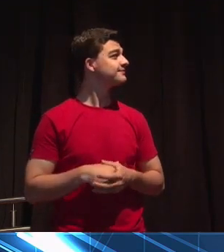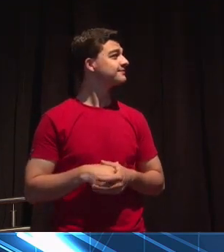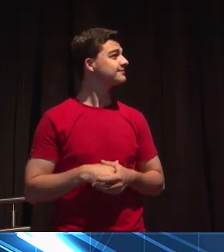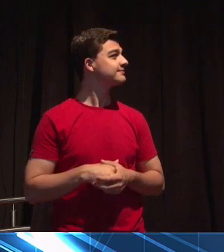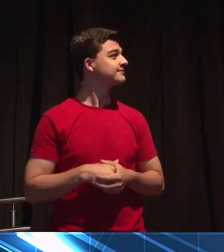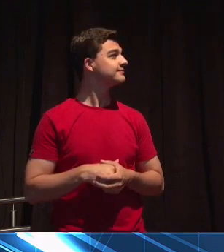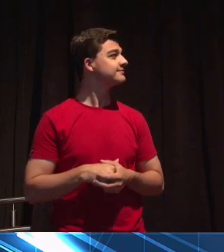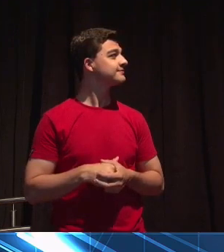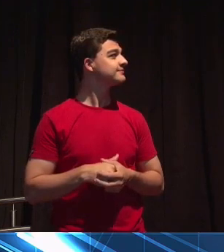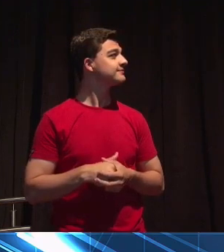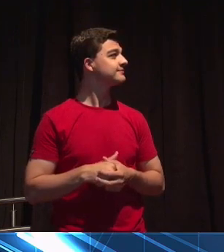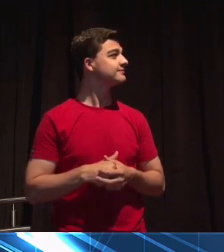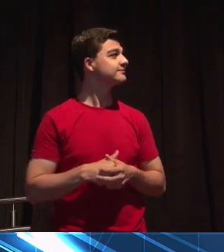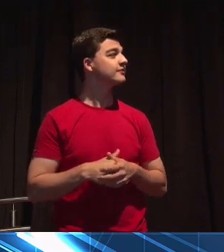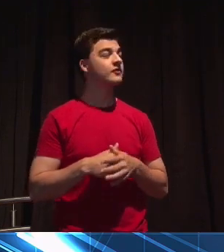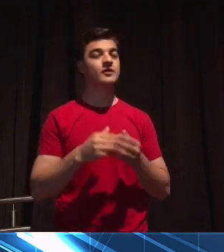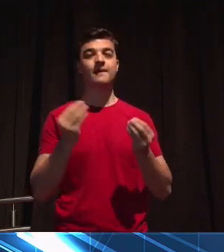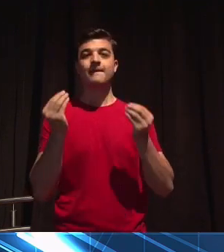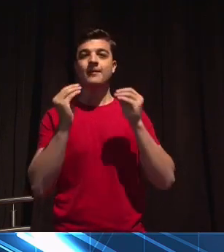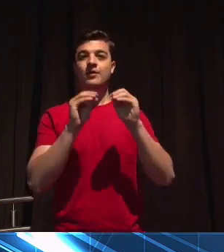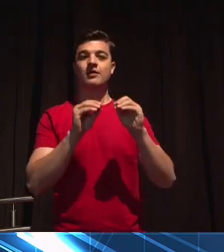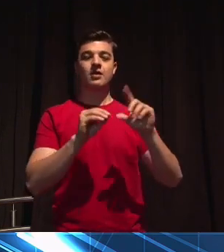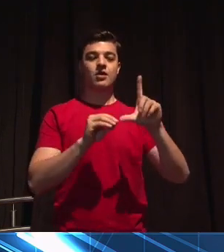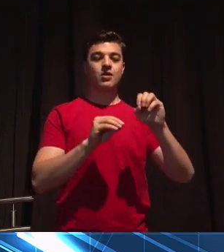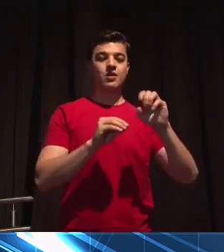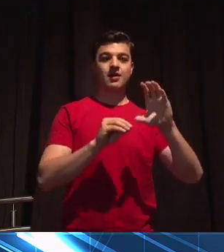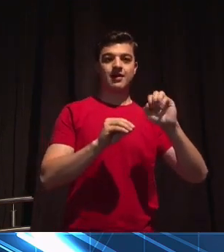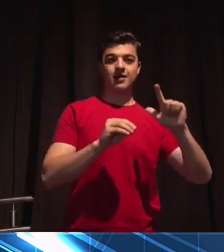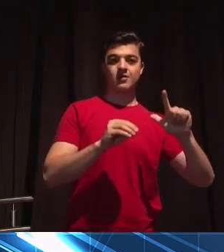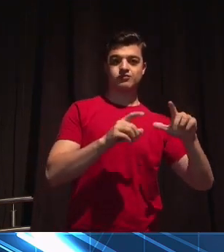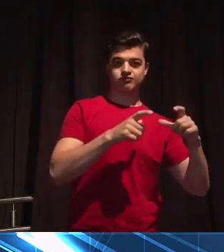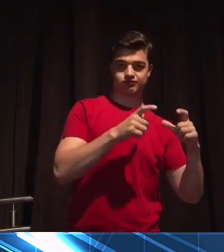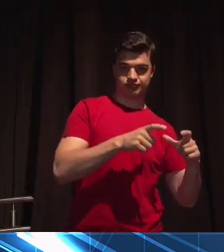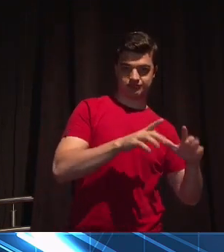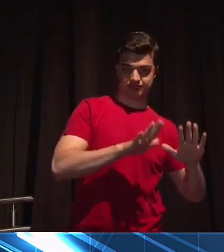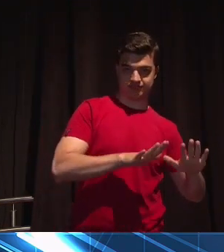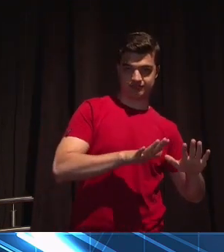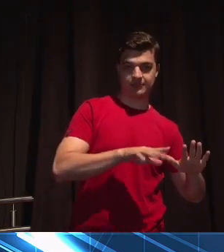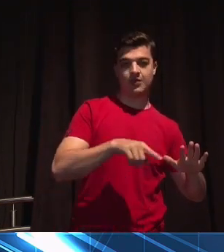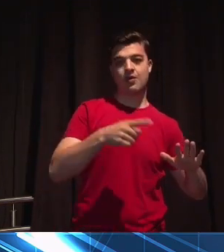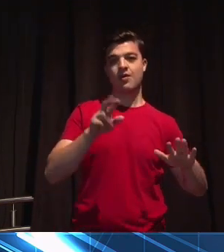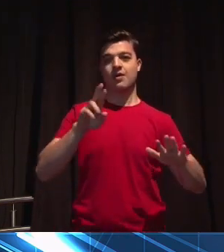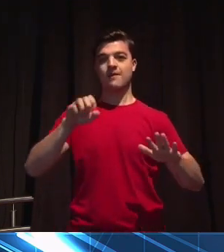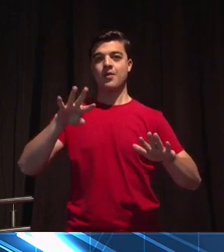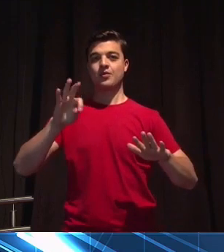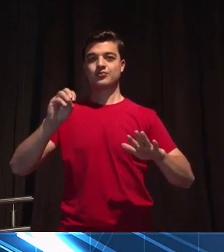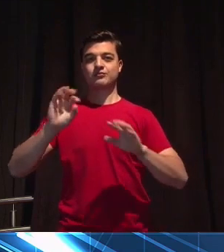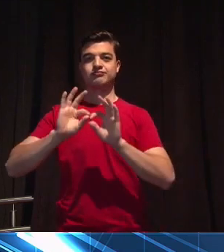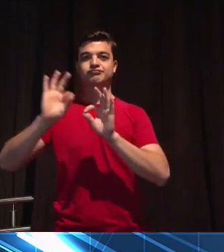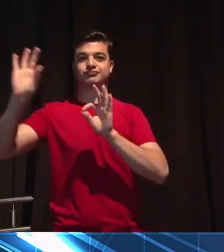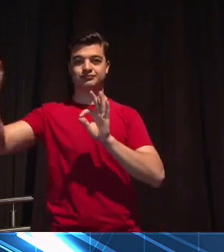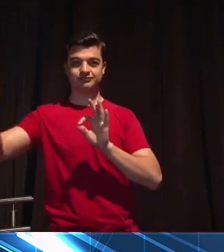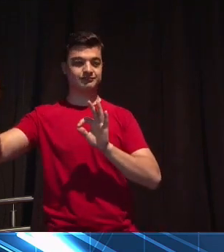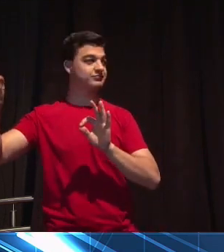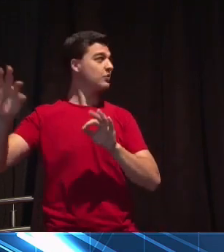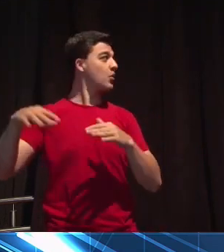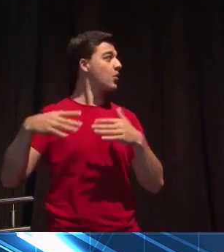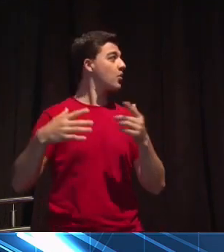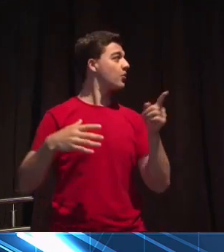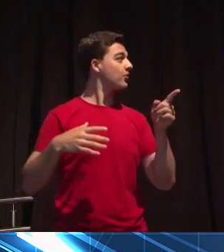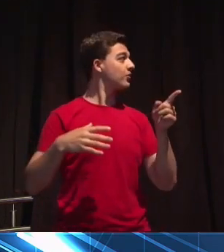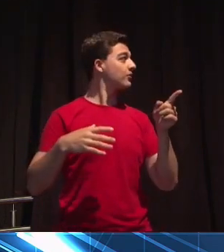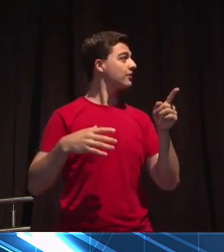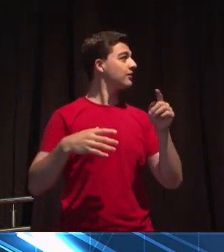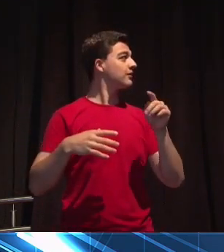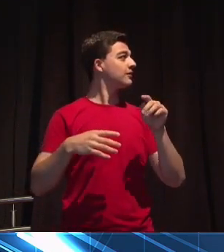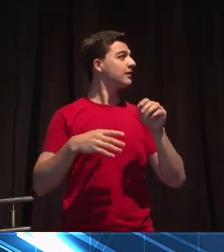colocar local versus remoto cinco versos a cinco transacional e não transacional Station stateles isso